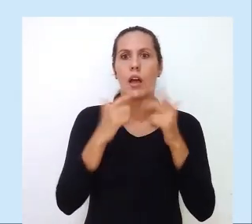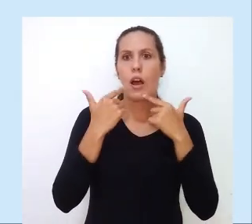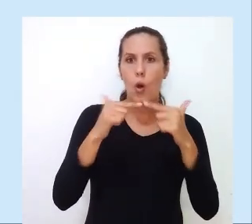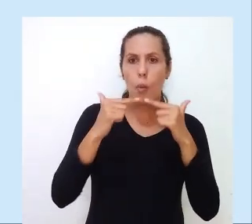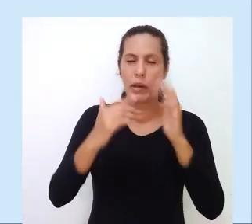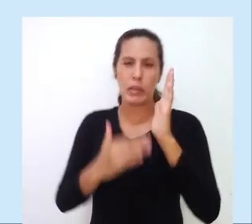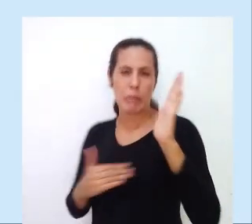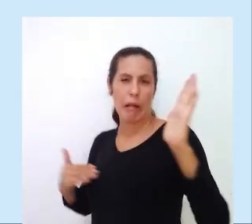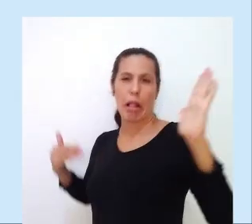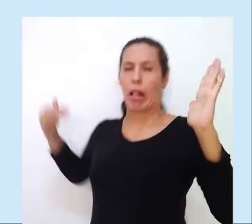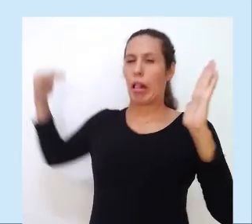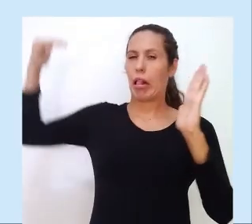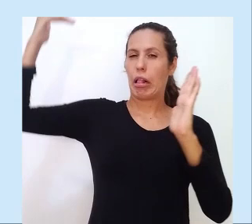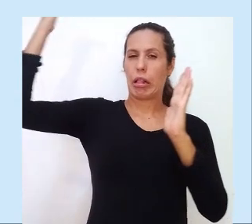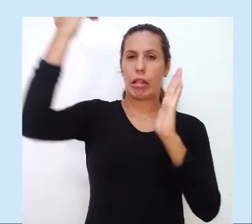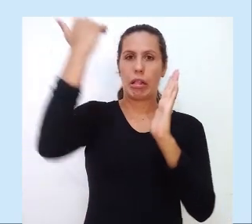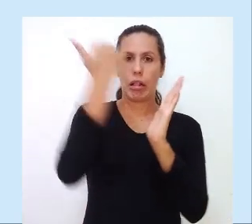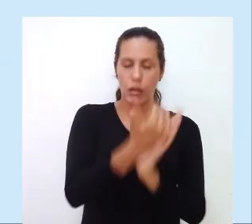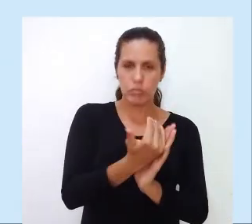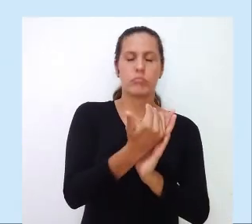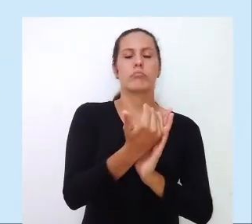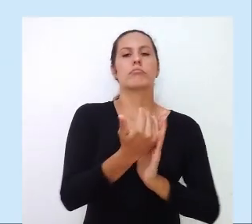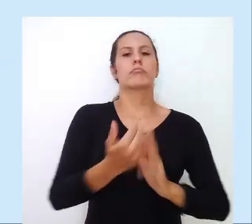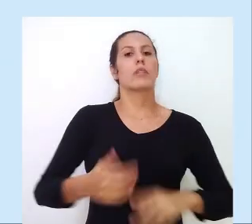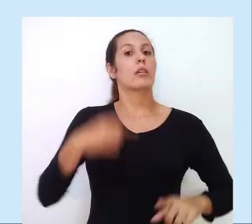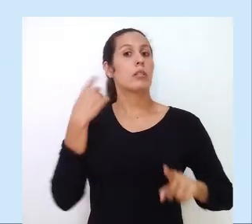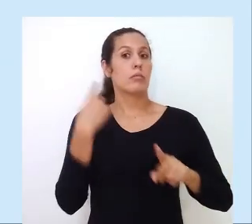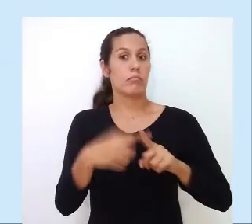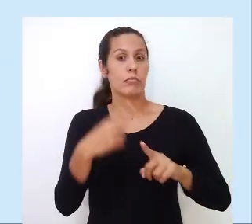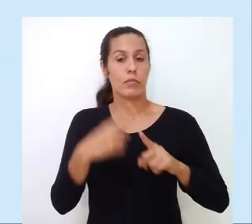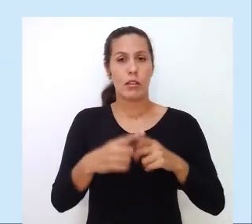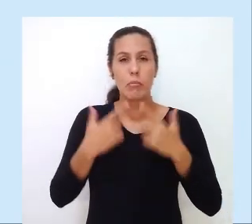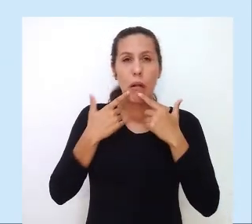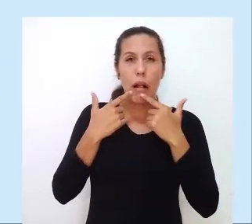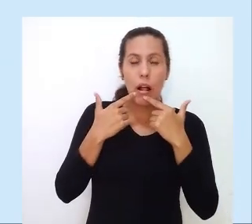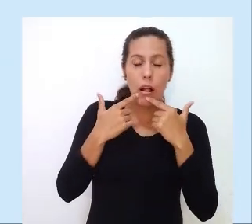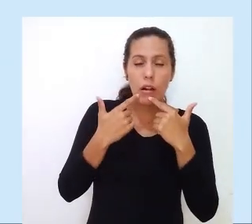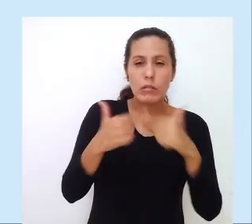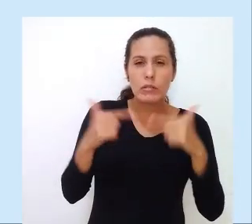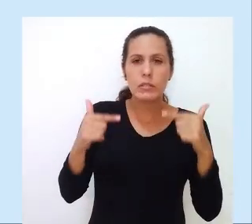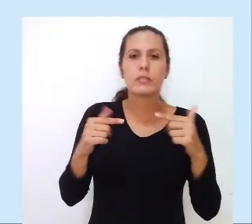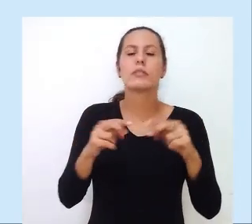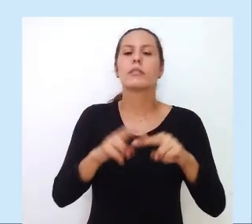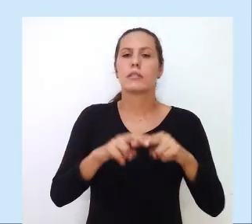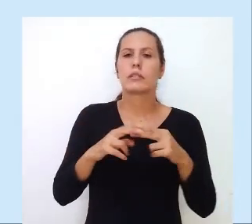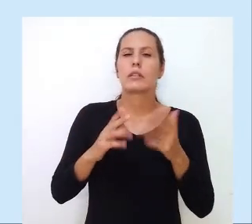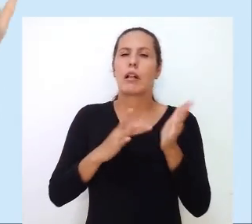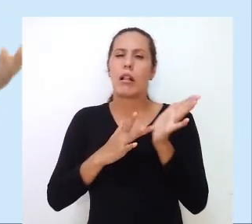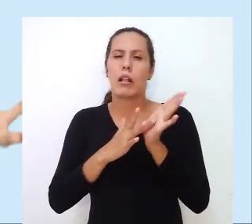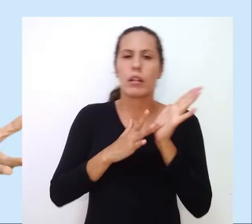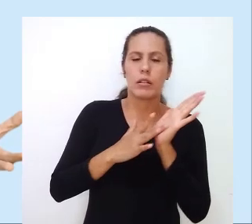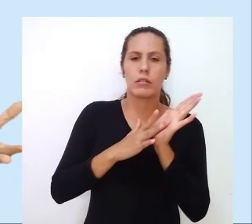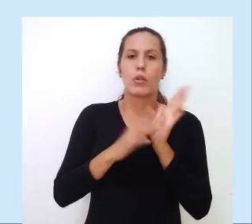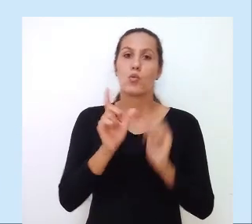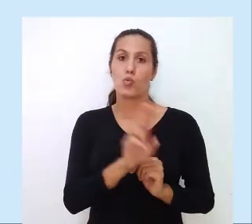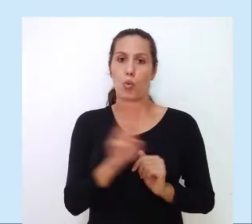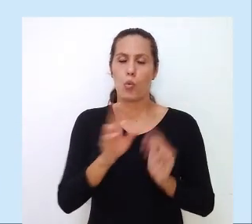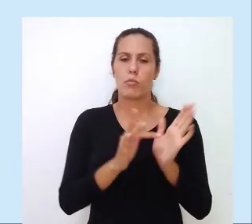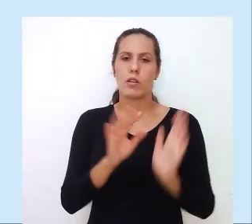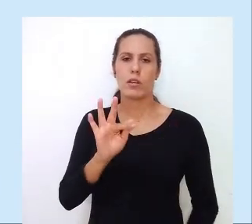lente de aumento em cima de uma situação engraçada. Ela traz um exagero, por isso que ela é chamada de